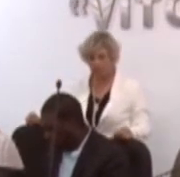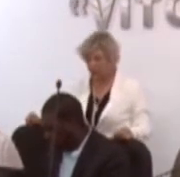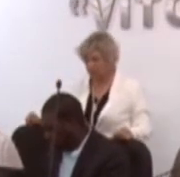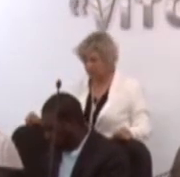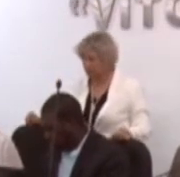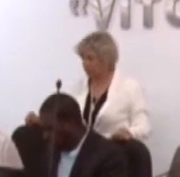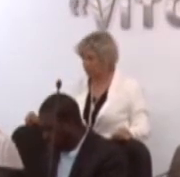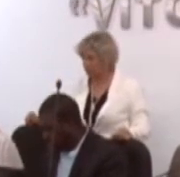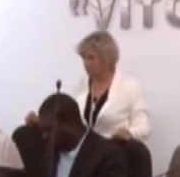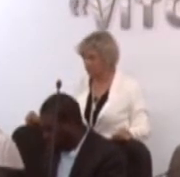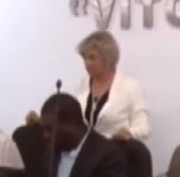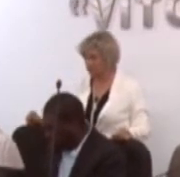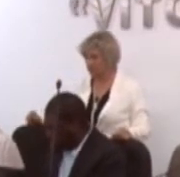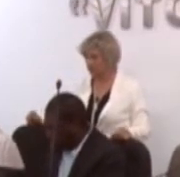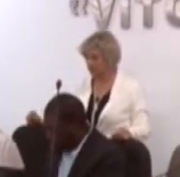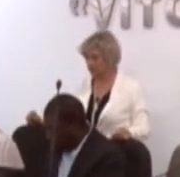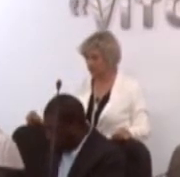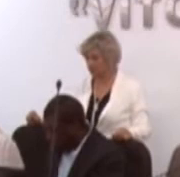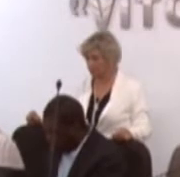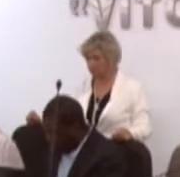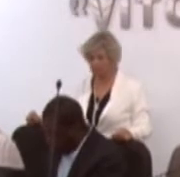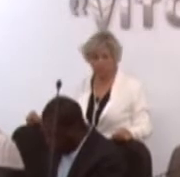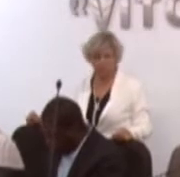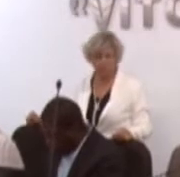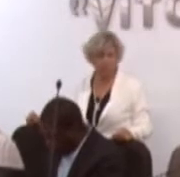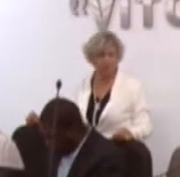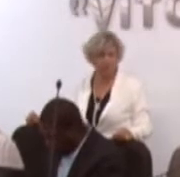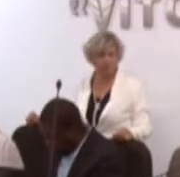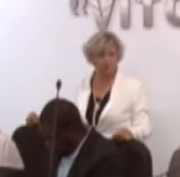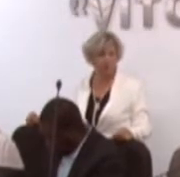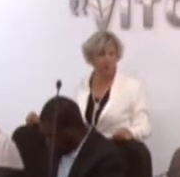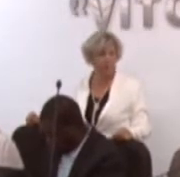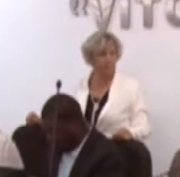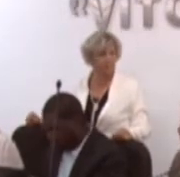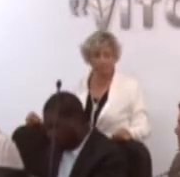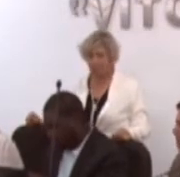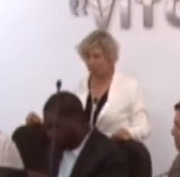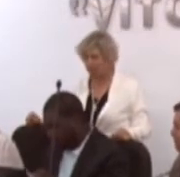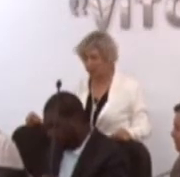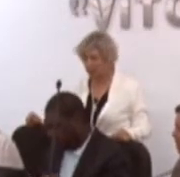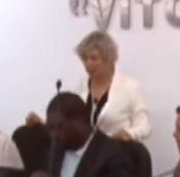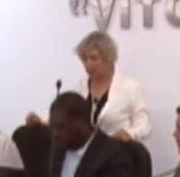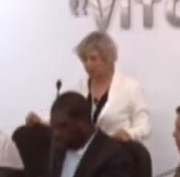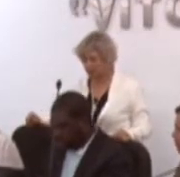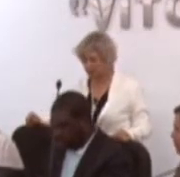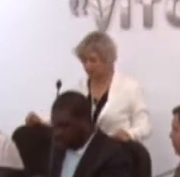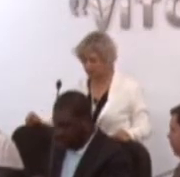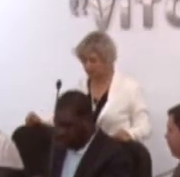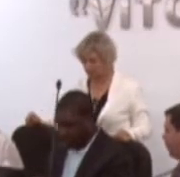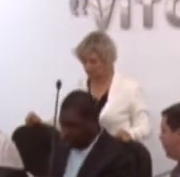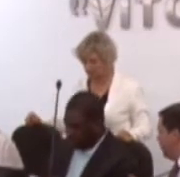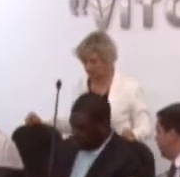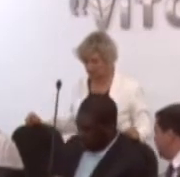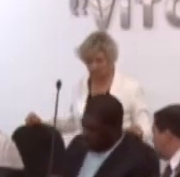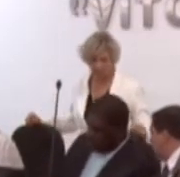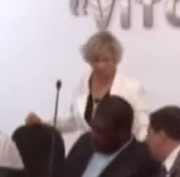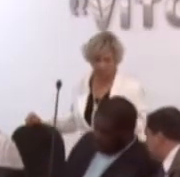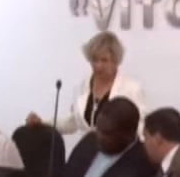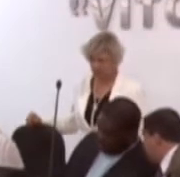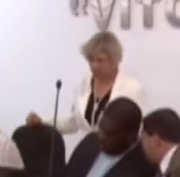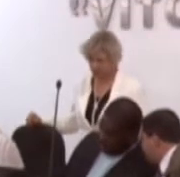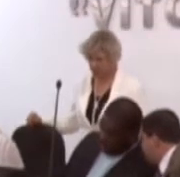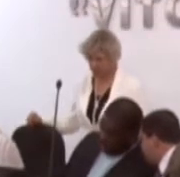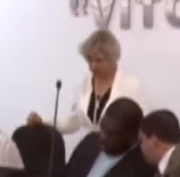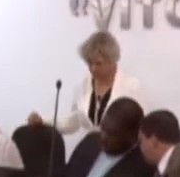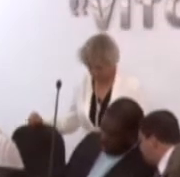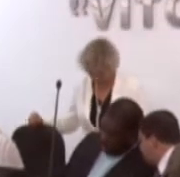do requerimento protocolado nessa Prefeitura Municipal merecer uma análise mais apurada por parte das secretarias